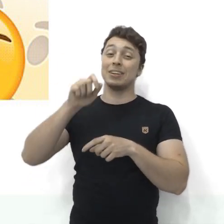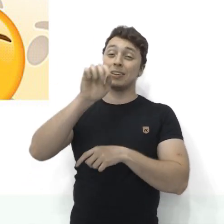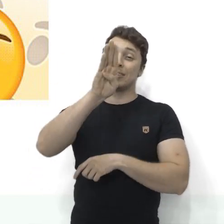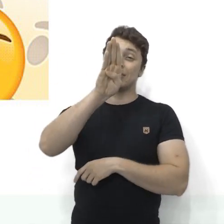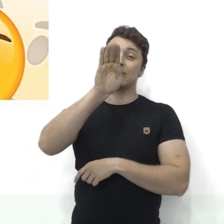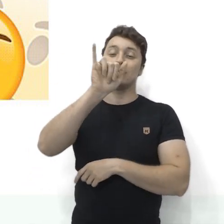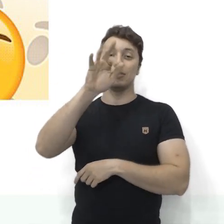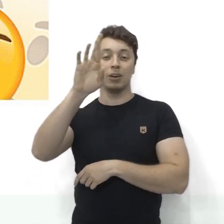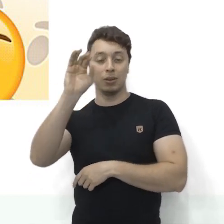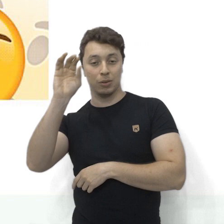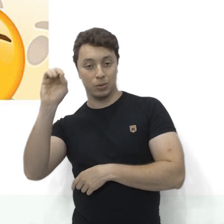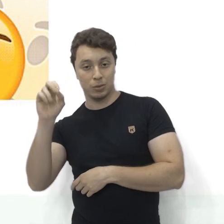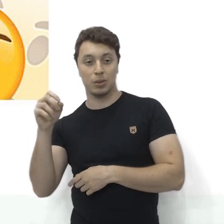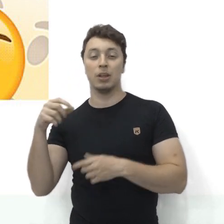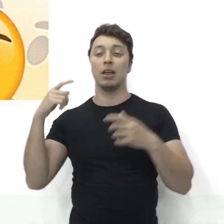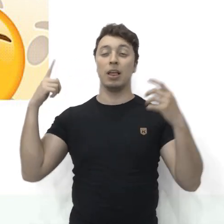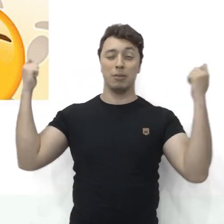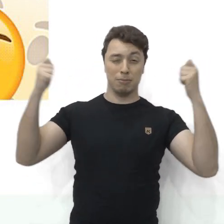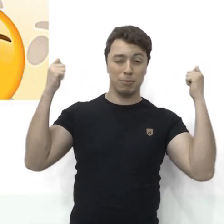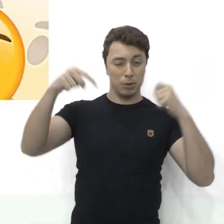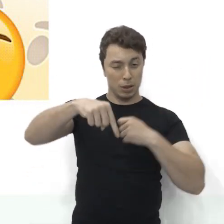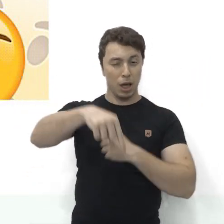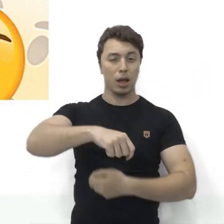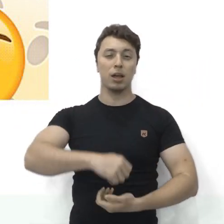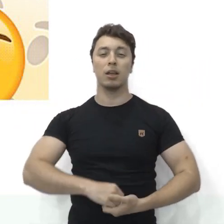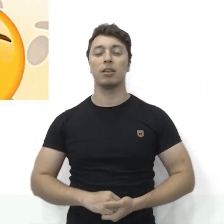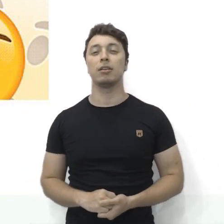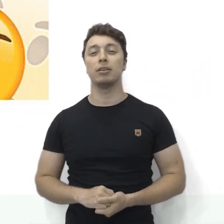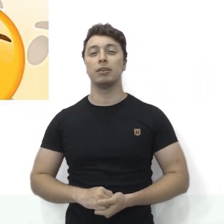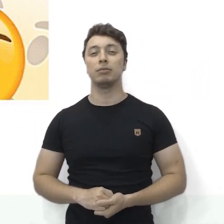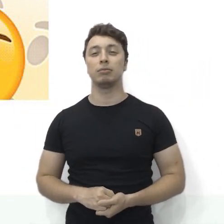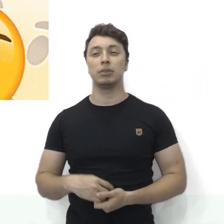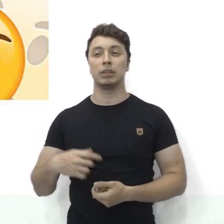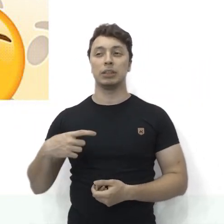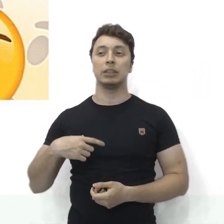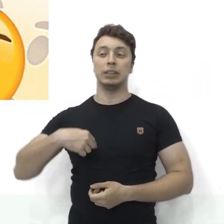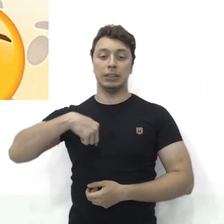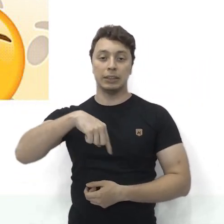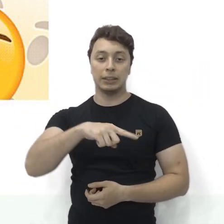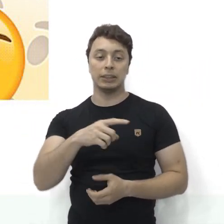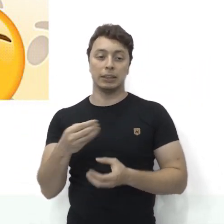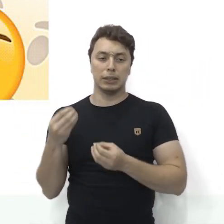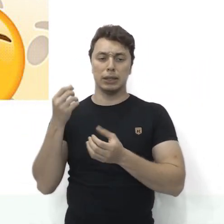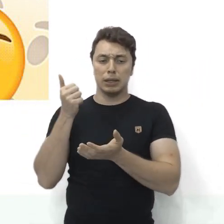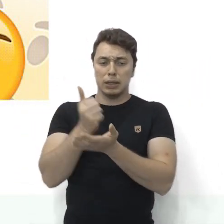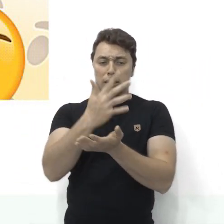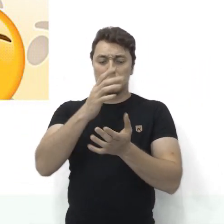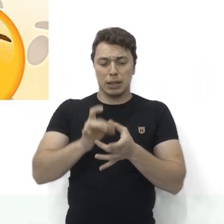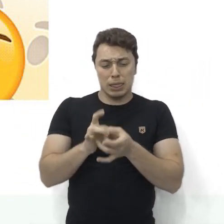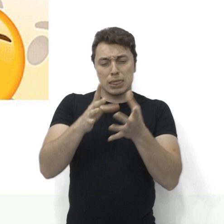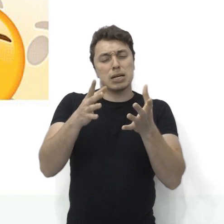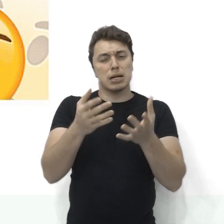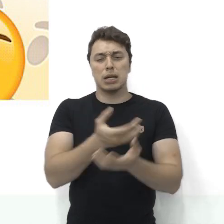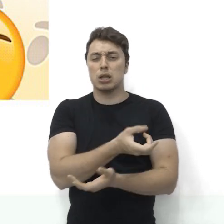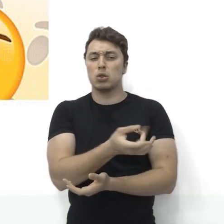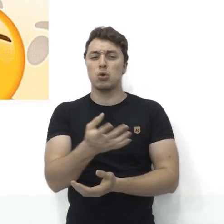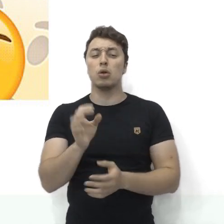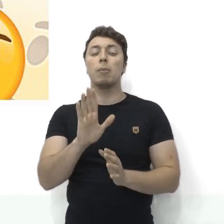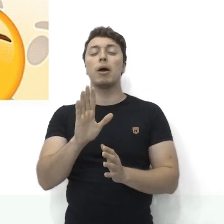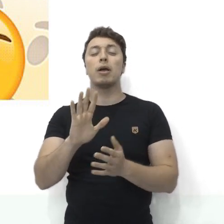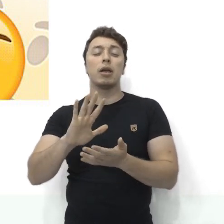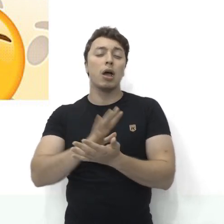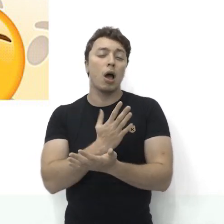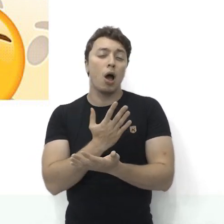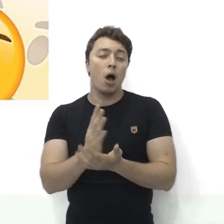A professora entregou autorizações para toda a sua turma. mas apenas alguns alunos trouxeram